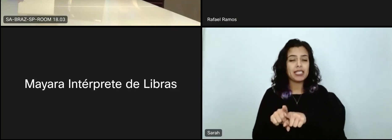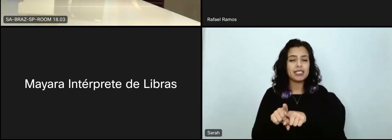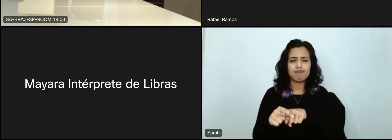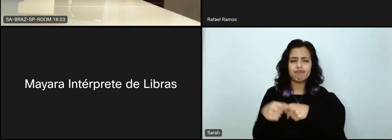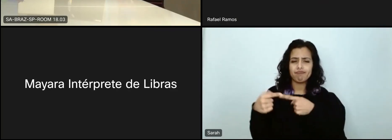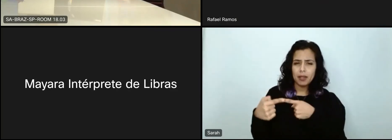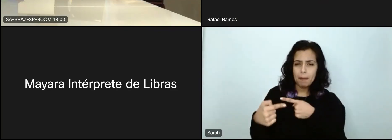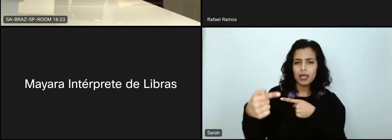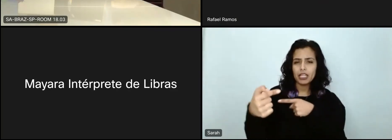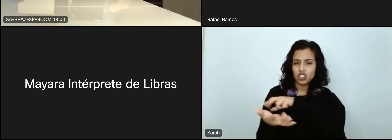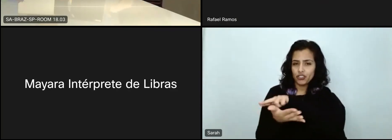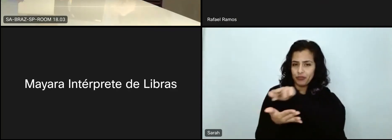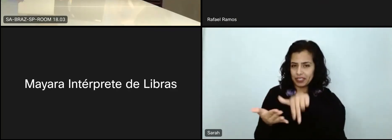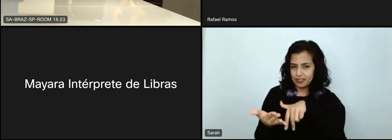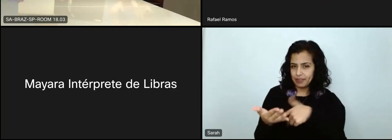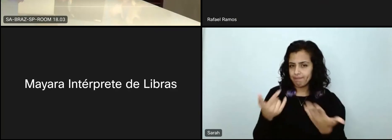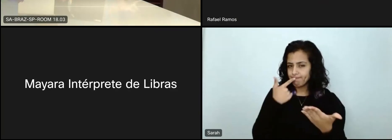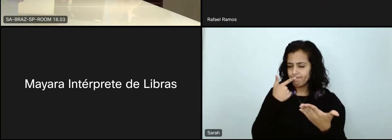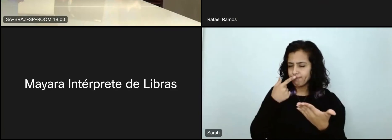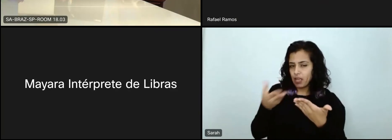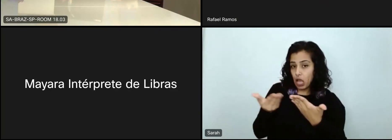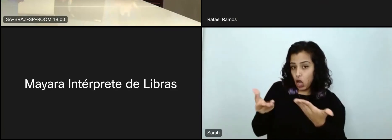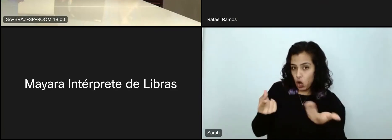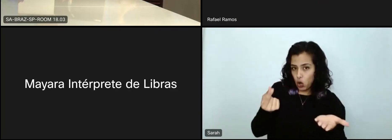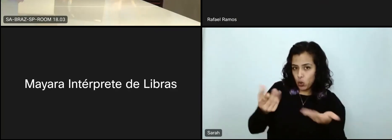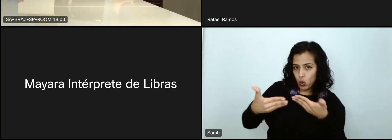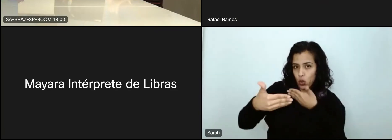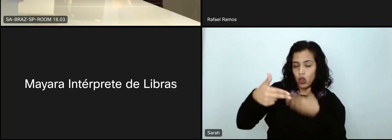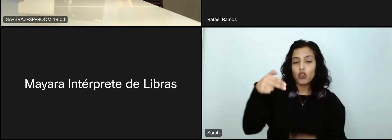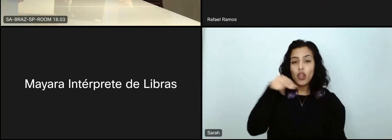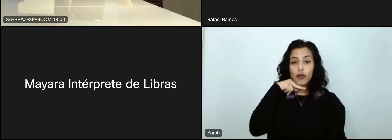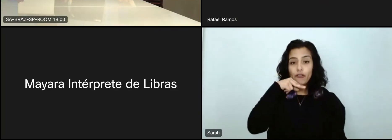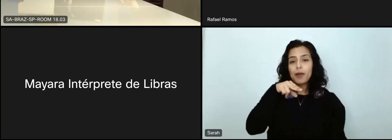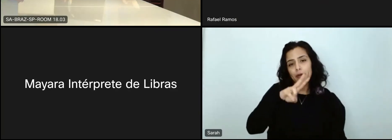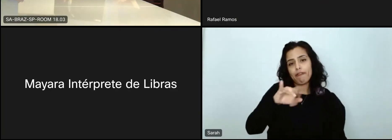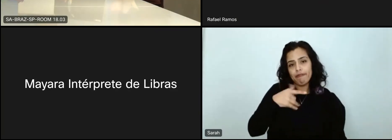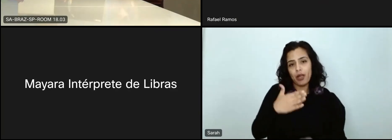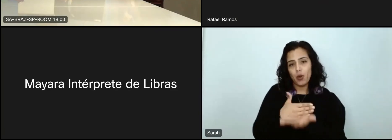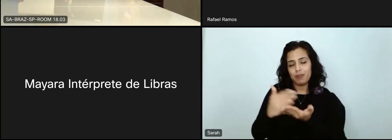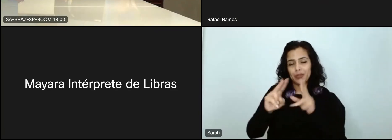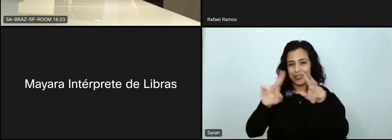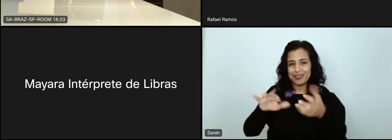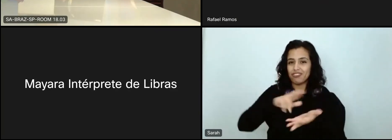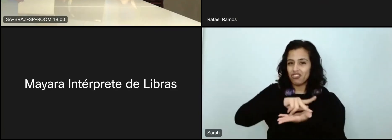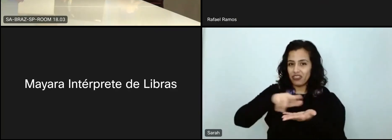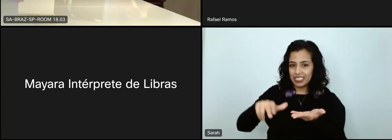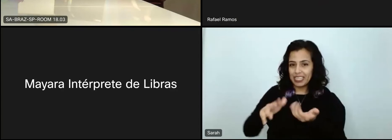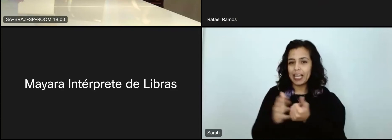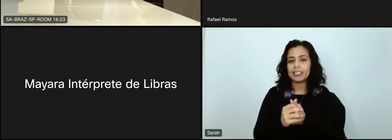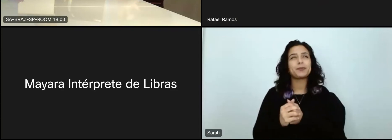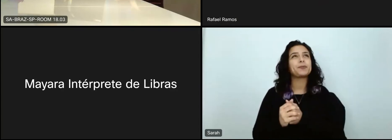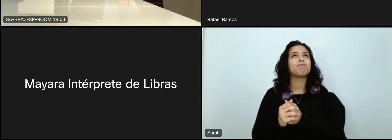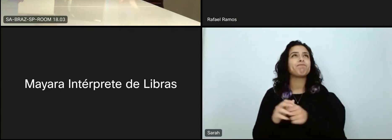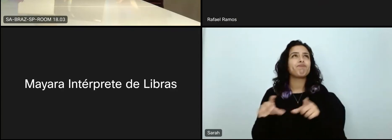acontecer agora em novembro, onde todos os pilares fazem eventos, né, voltados para a diversidade. Patrocínio da Feira